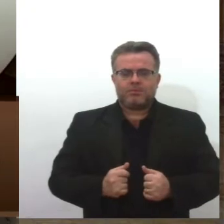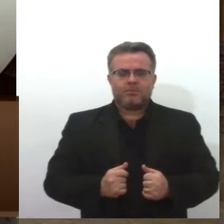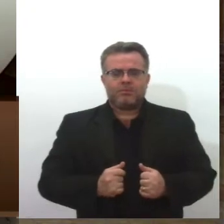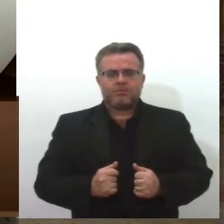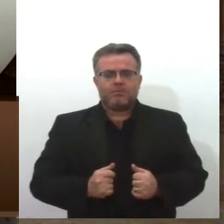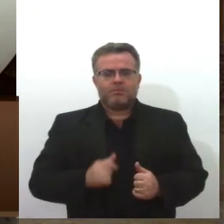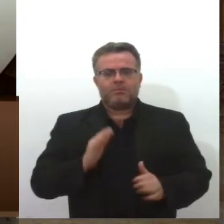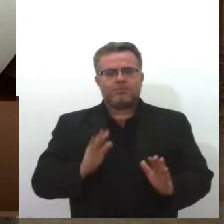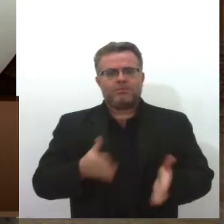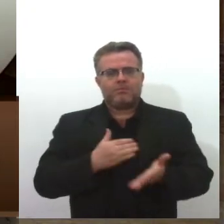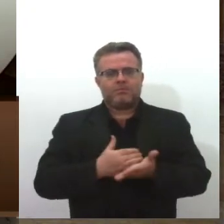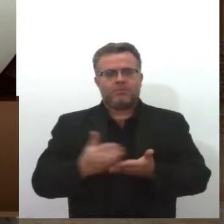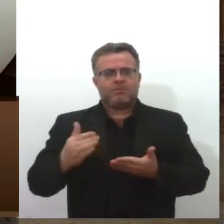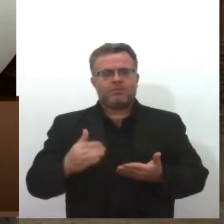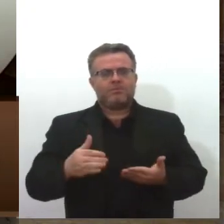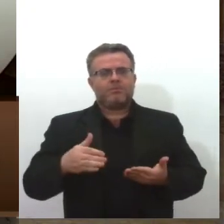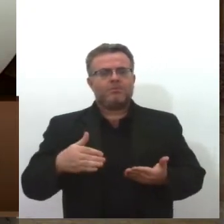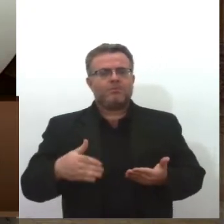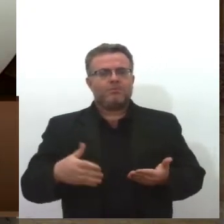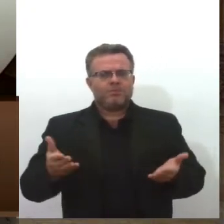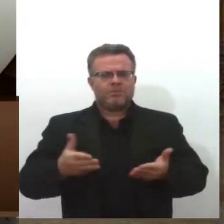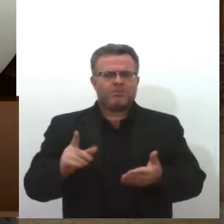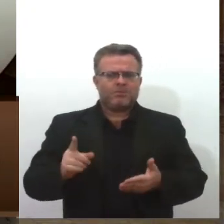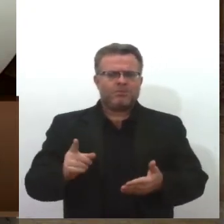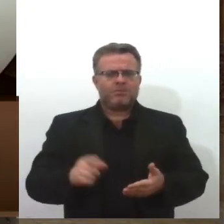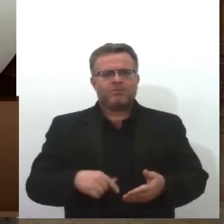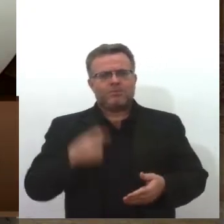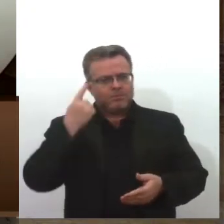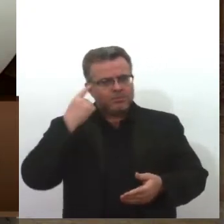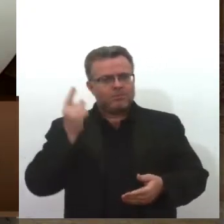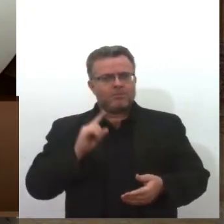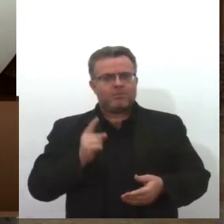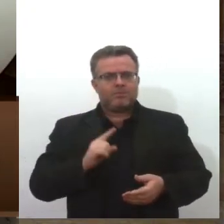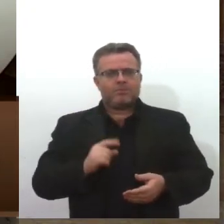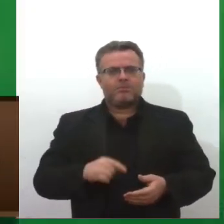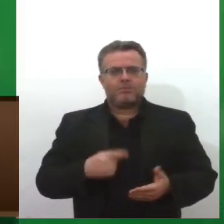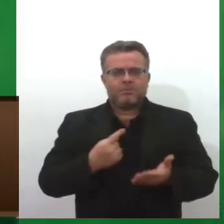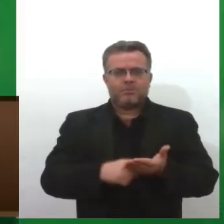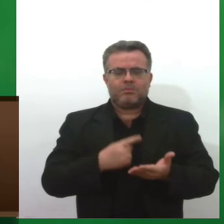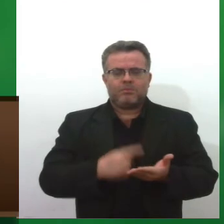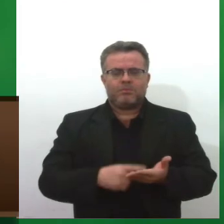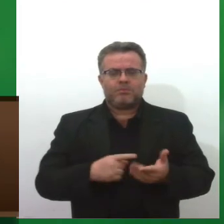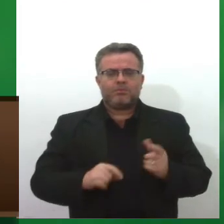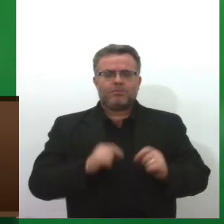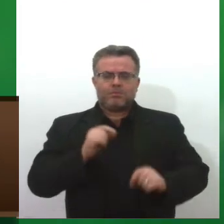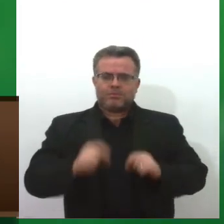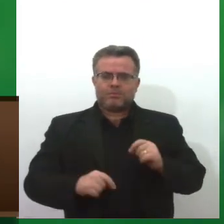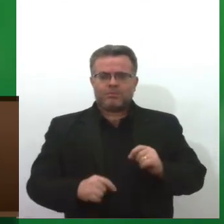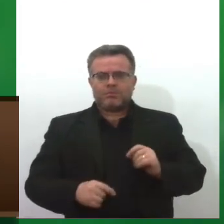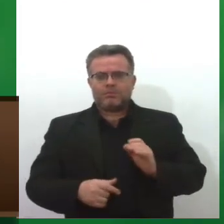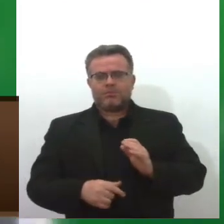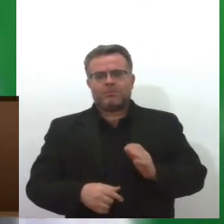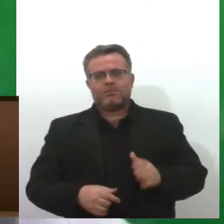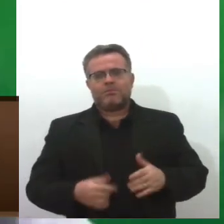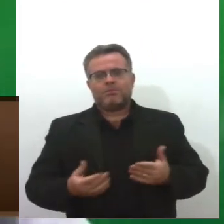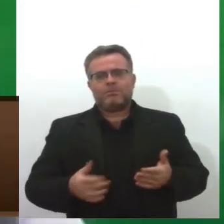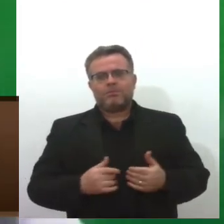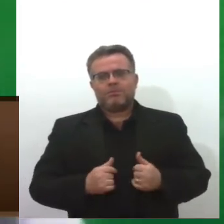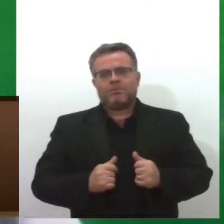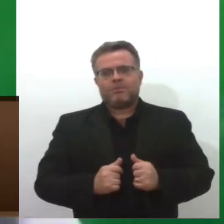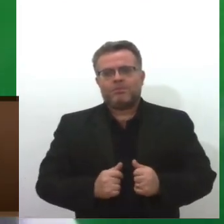Eu não tenho bem certeza também, Sara, se é hoje, mas tinha programado justamente antes do carnaval a